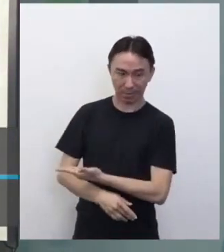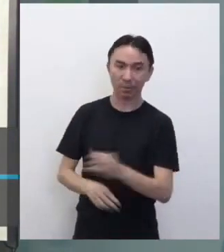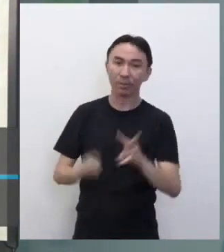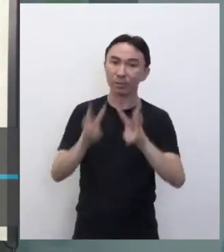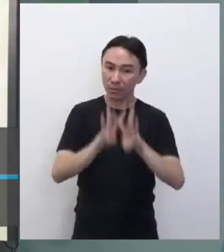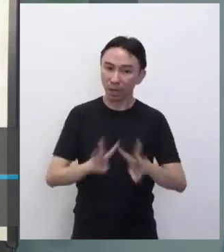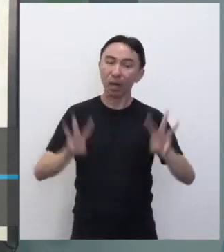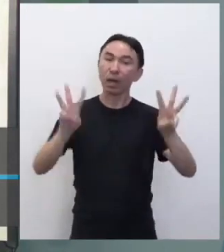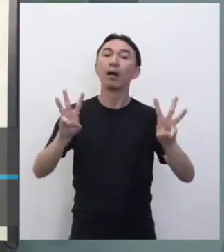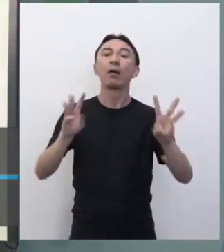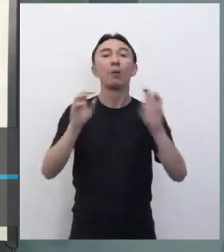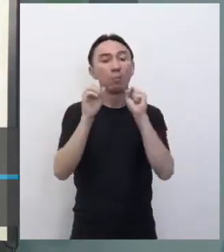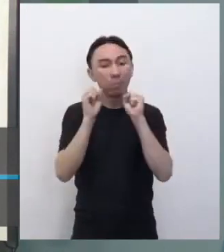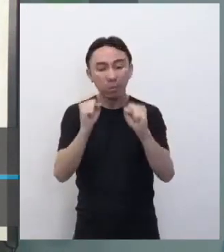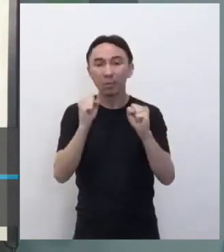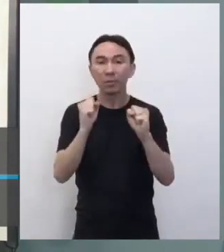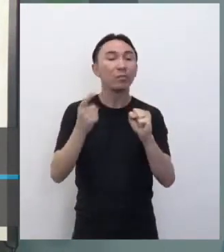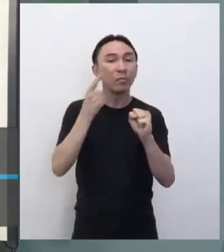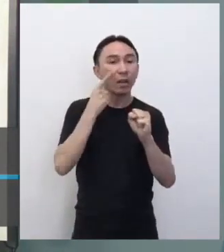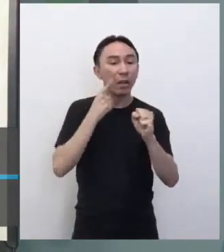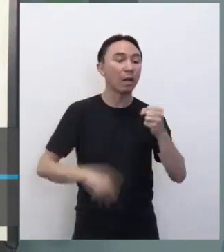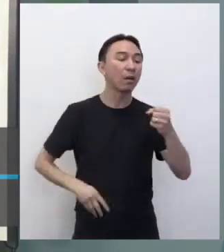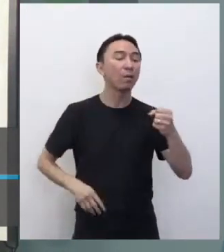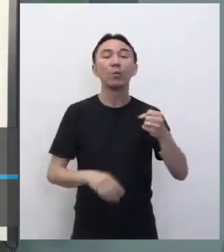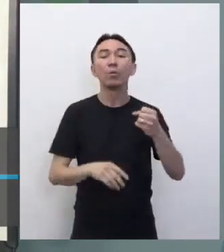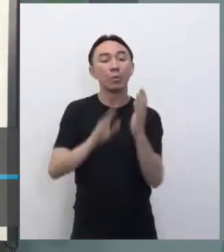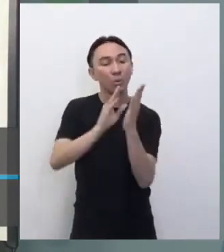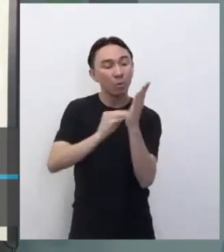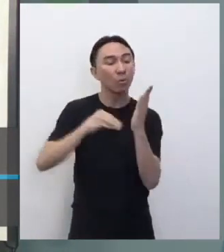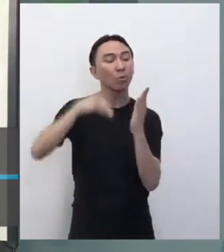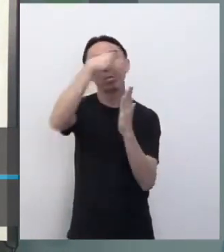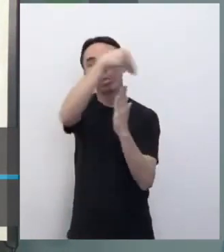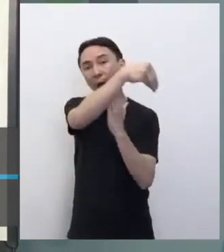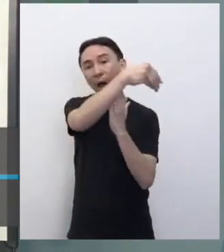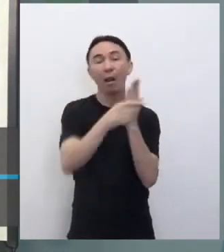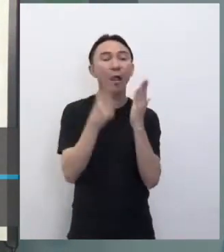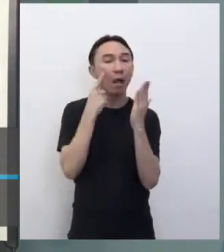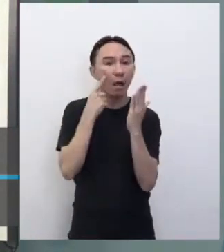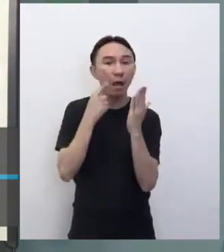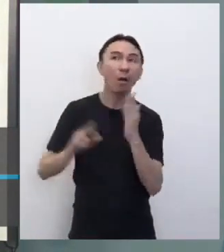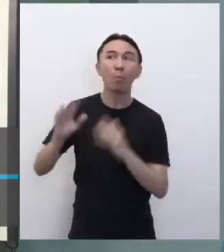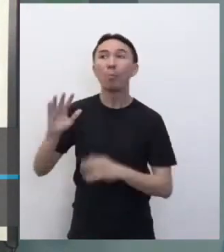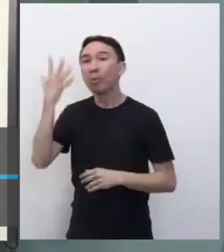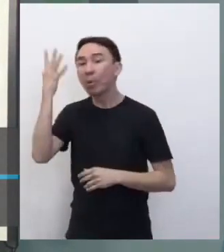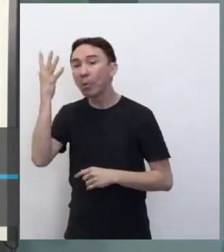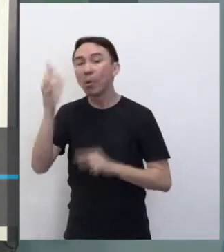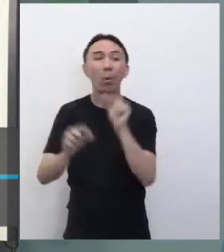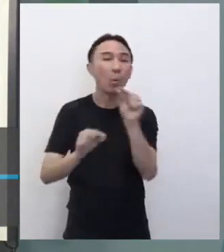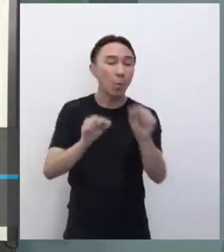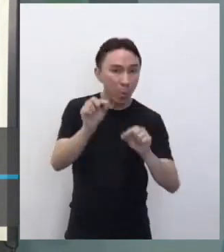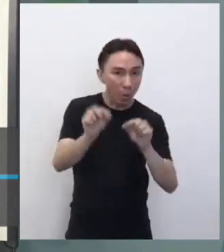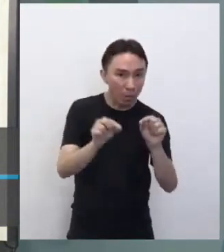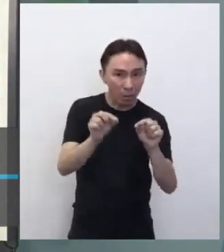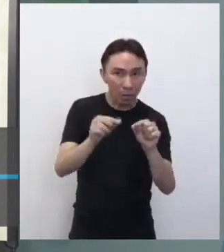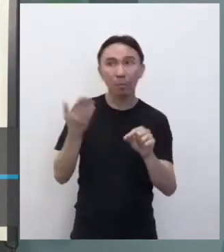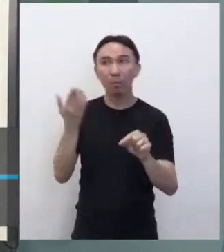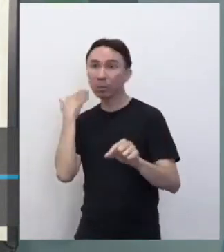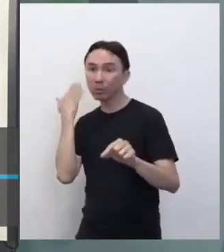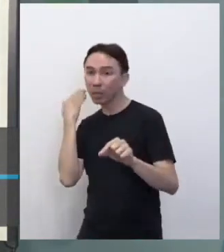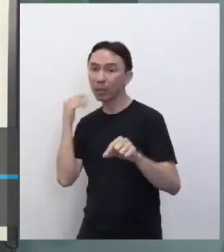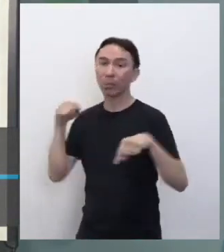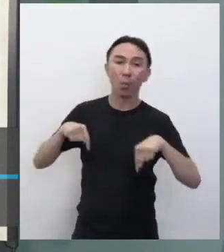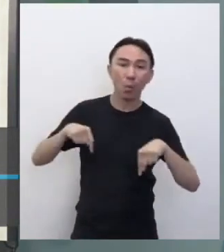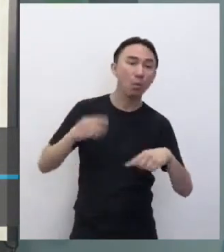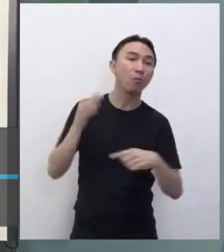enem.inep.gov.br, e aí vocês têm o calendário completo lá de tudo que está acontecendo, que já aconteceu e que vai acontecer com relação ao Enem. Então, é